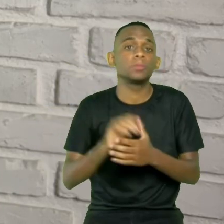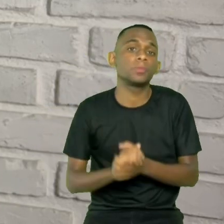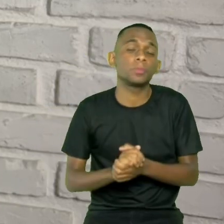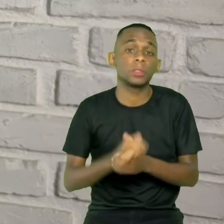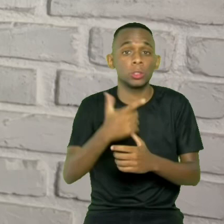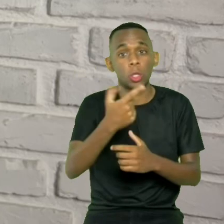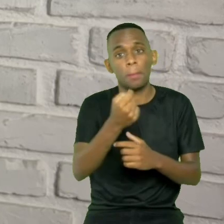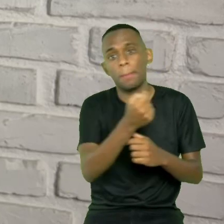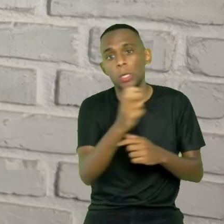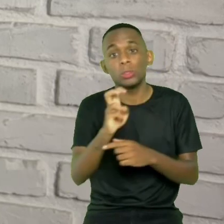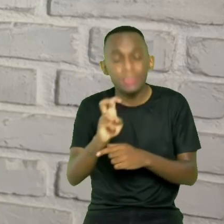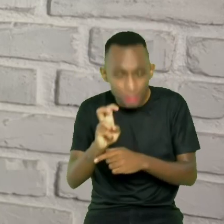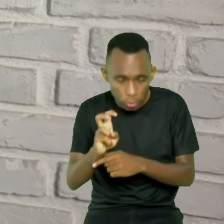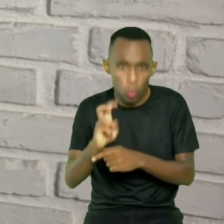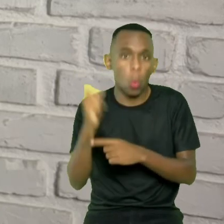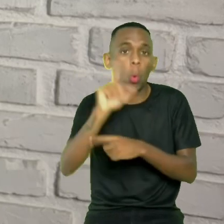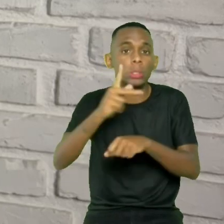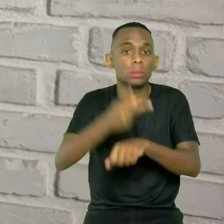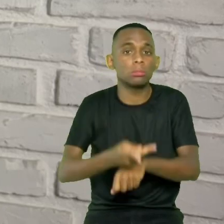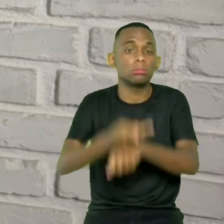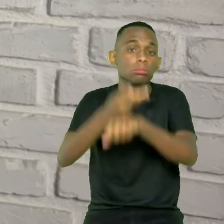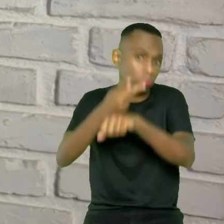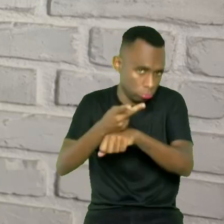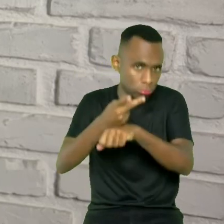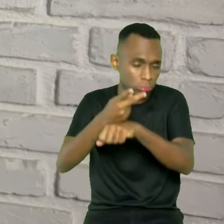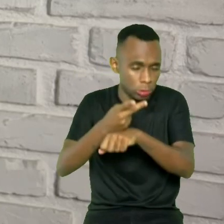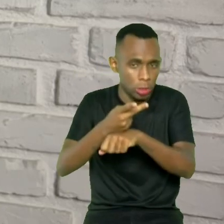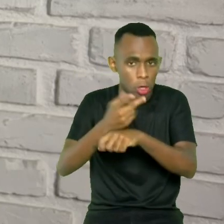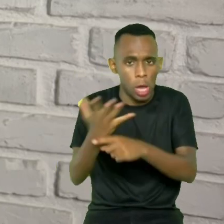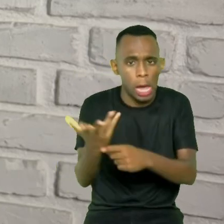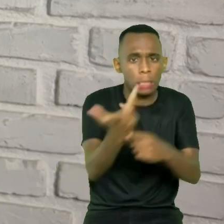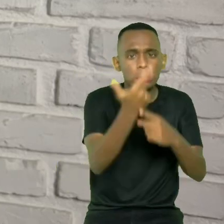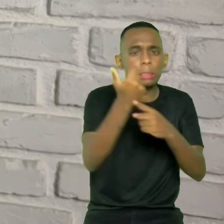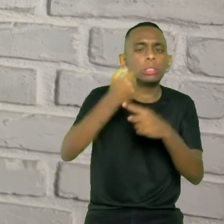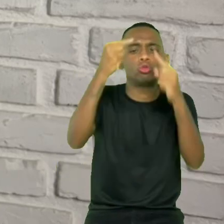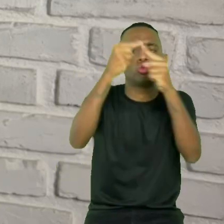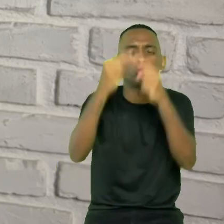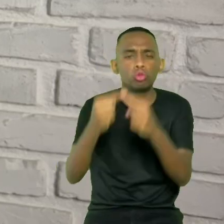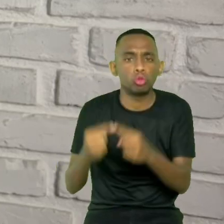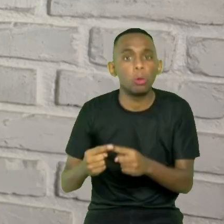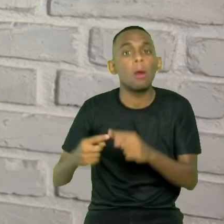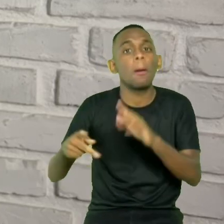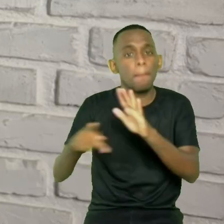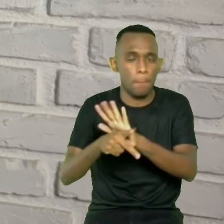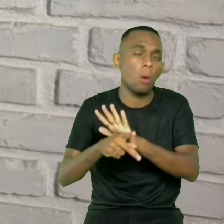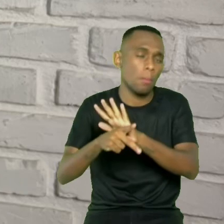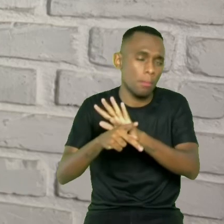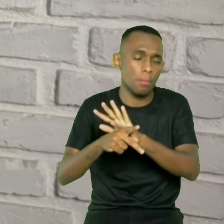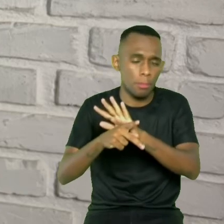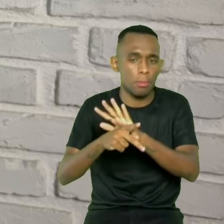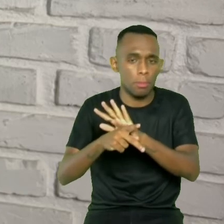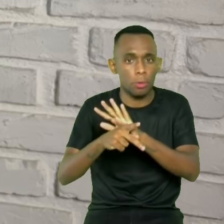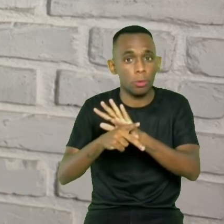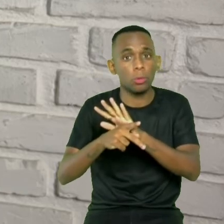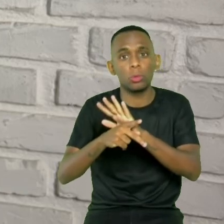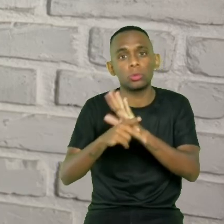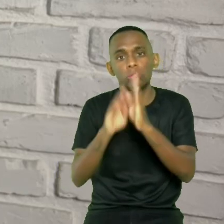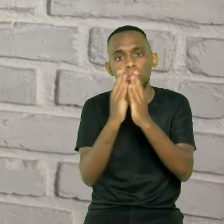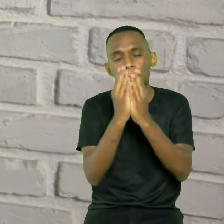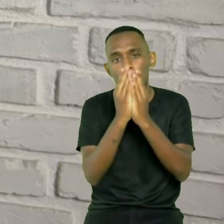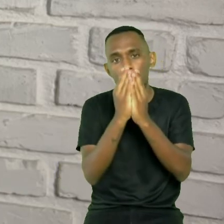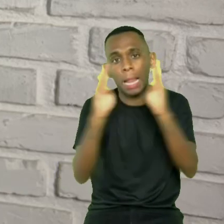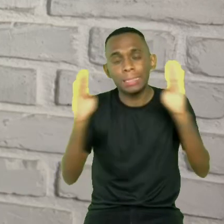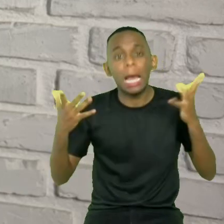conquistou ainda o prêmio Estímulo às Artes e Literatura da Fundação Clóvis Salgado, do Palácio das Artes, na